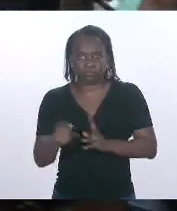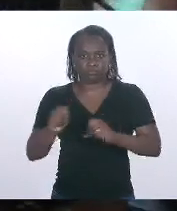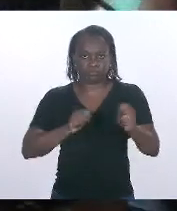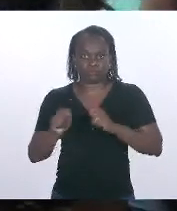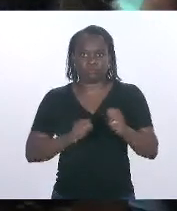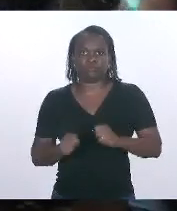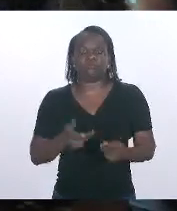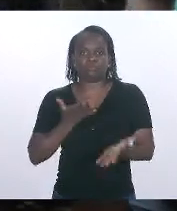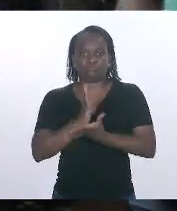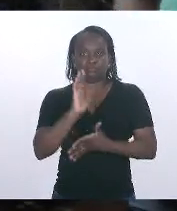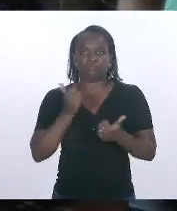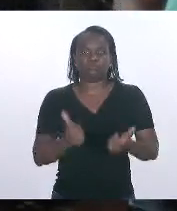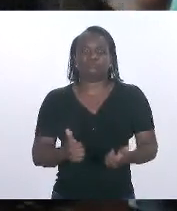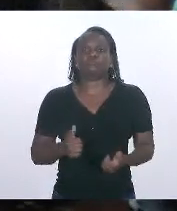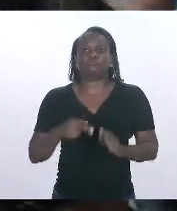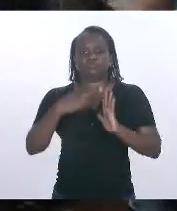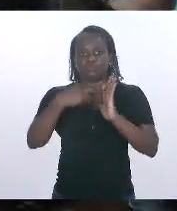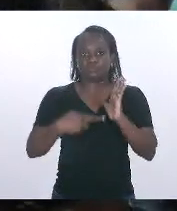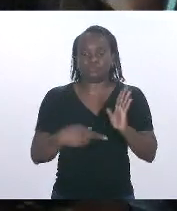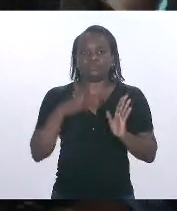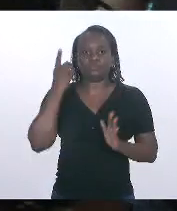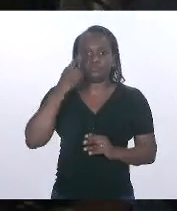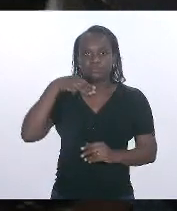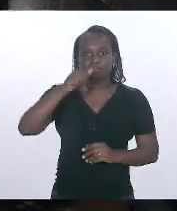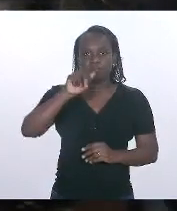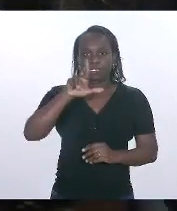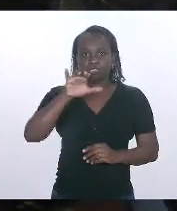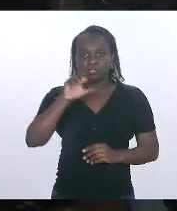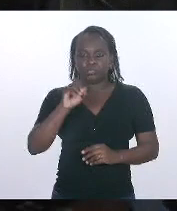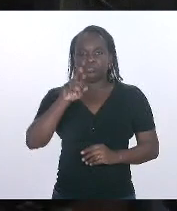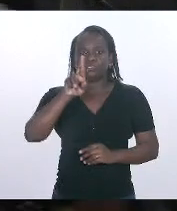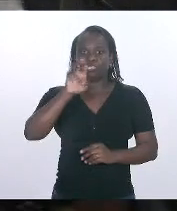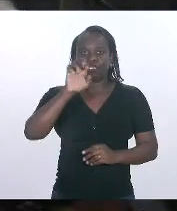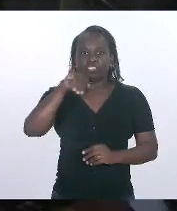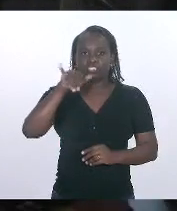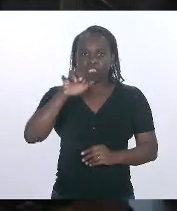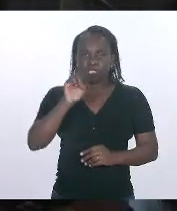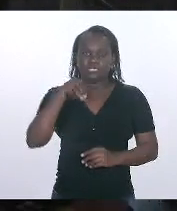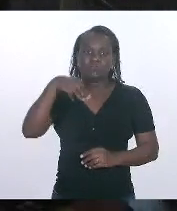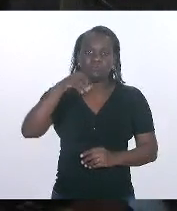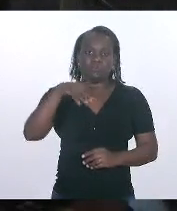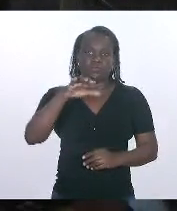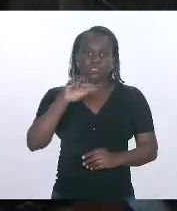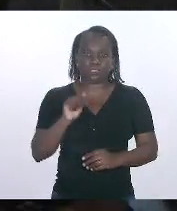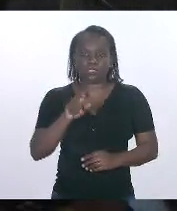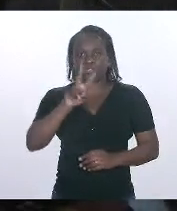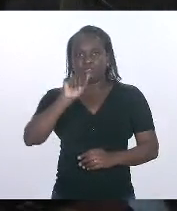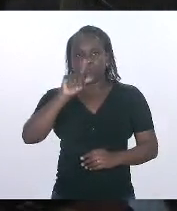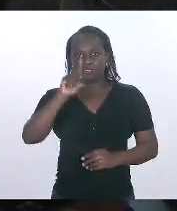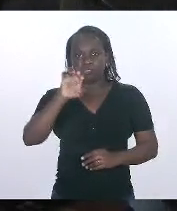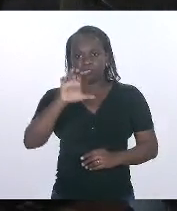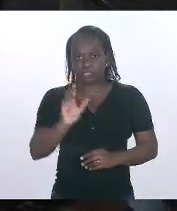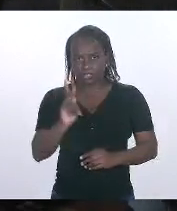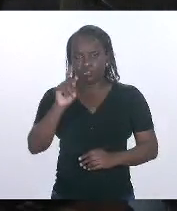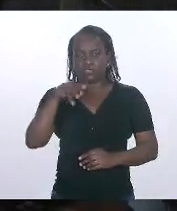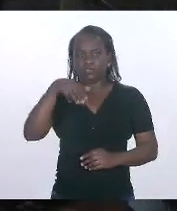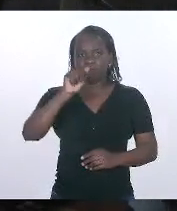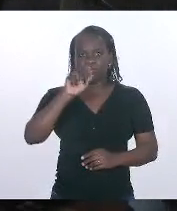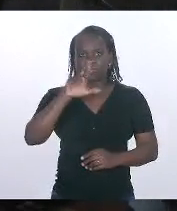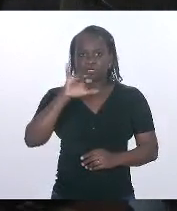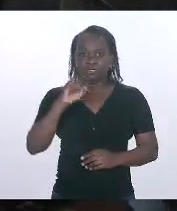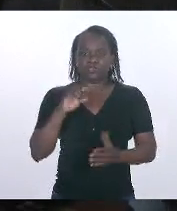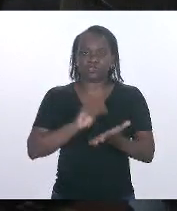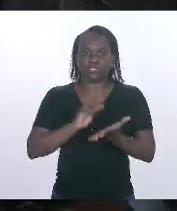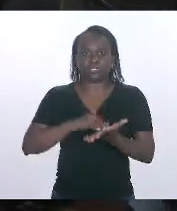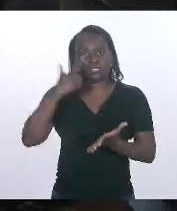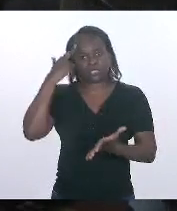Controle, favorável. Relatores, deputados Márcio Pacheco, enfermeira Rejane, Mônica Francisco, Valdec Carneiro e Márcio Pacheco. Pendente de